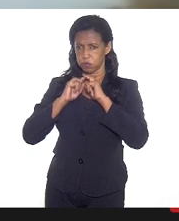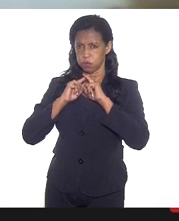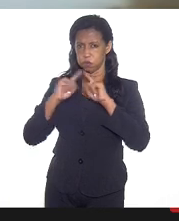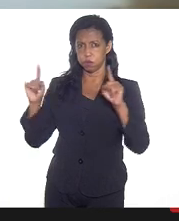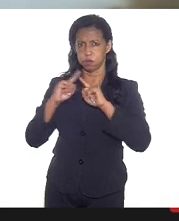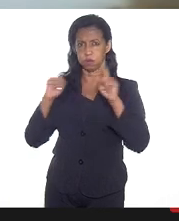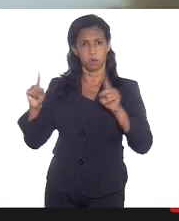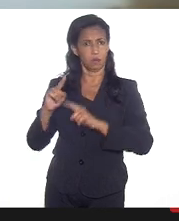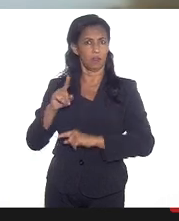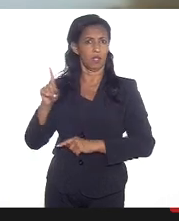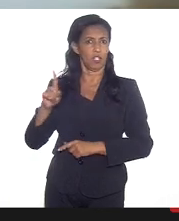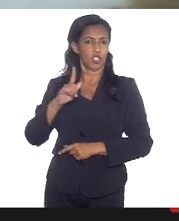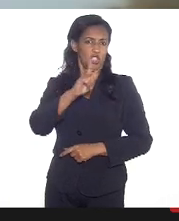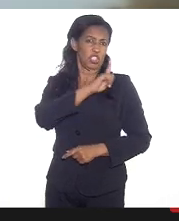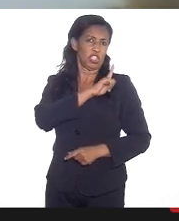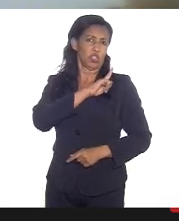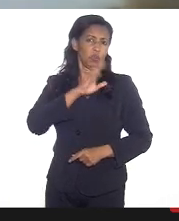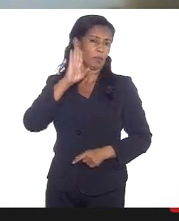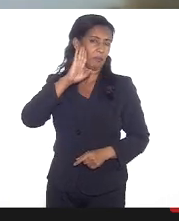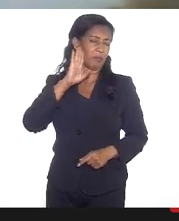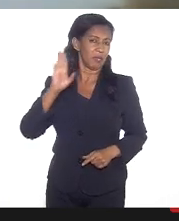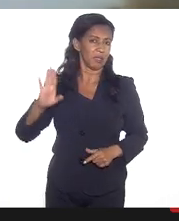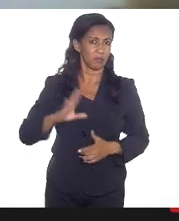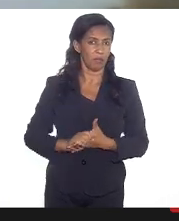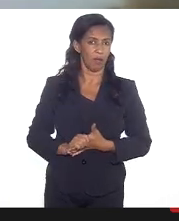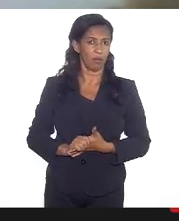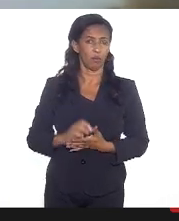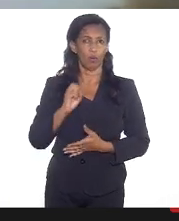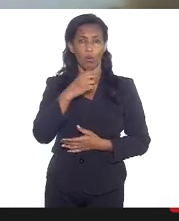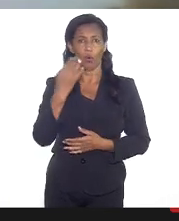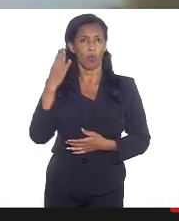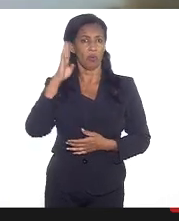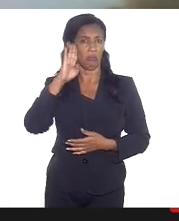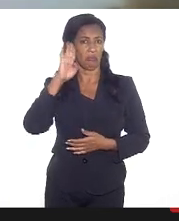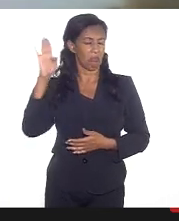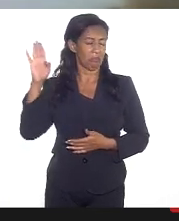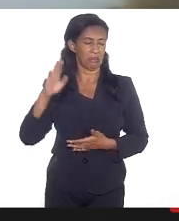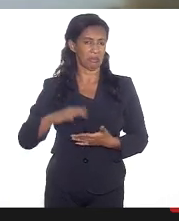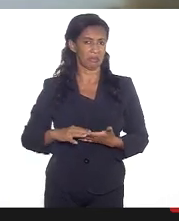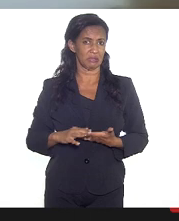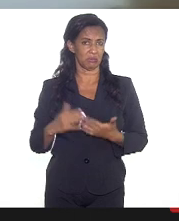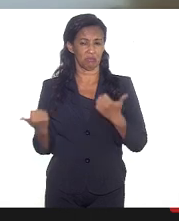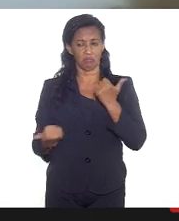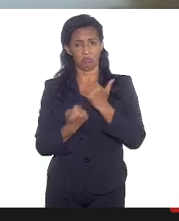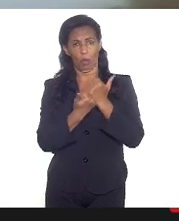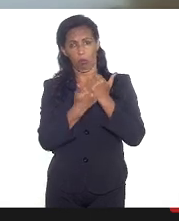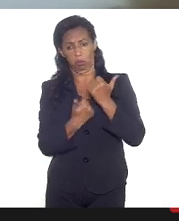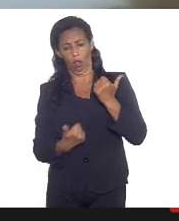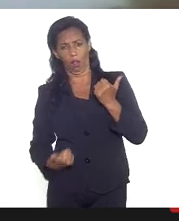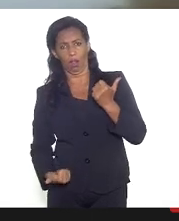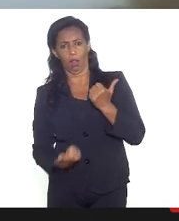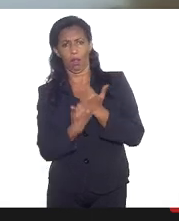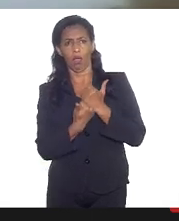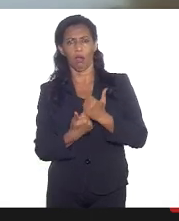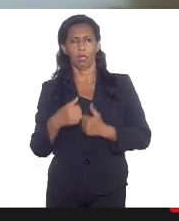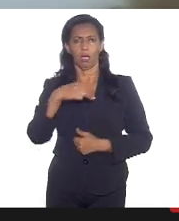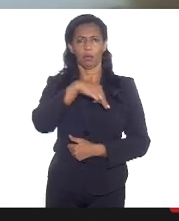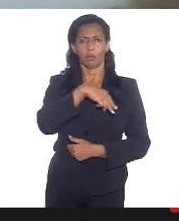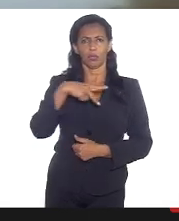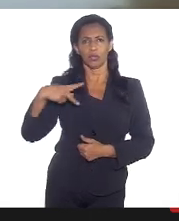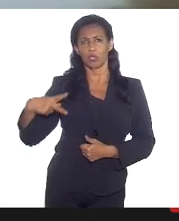gestor principal ou o principal e os secundários ao Ministério